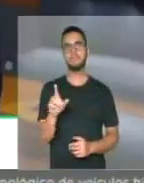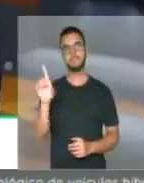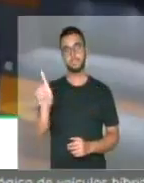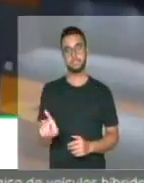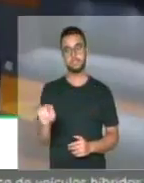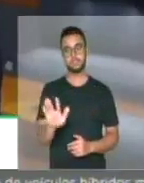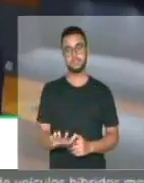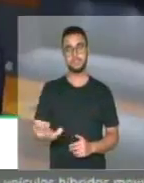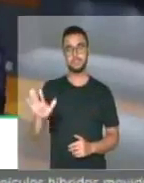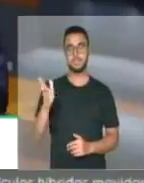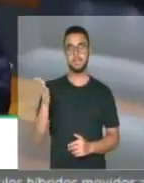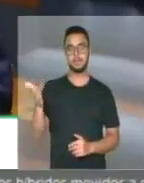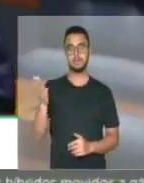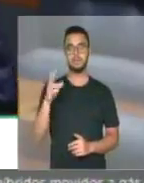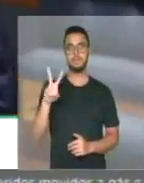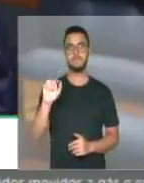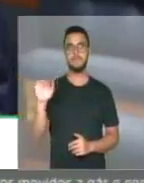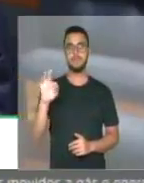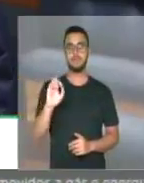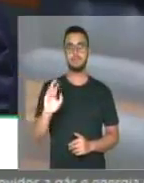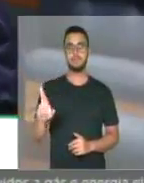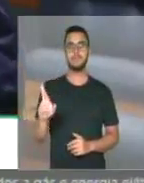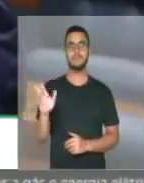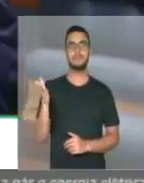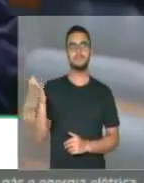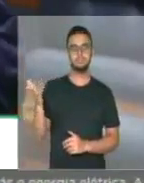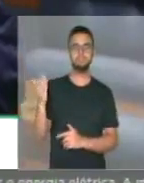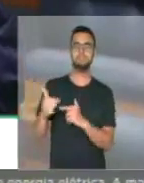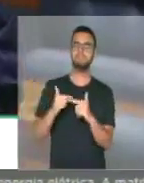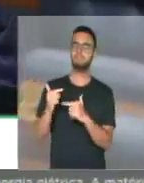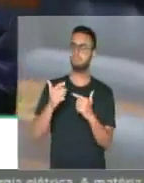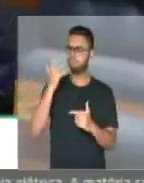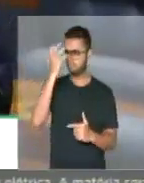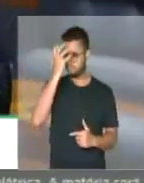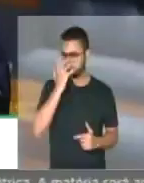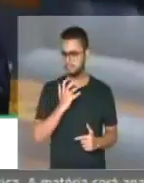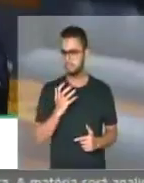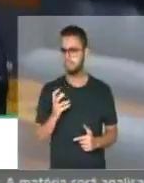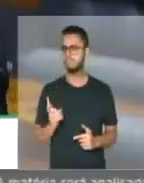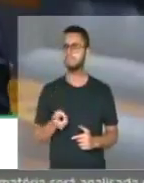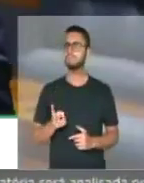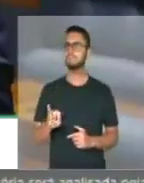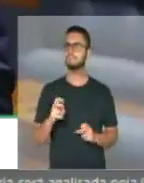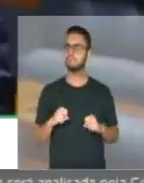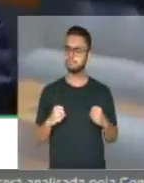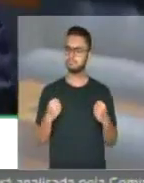o senhor Walter, que tem feito um trabalho sério e dedicado